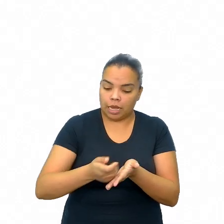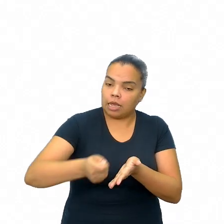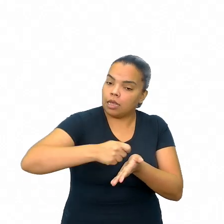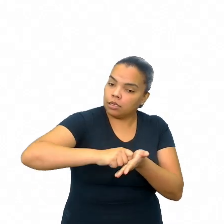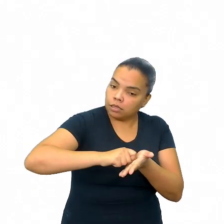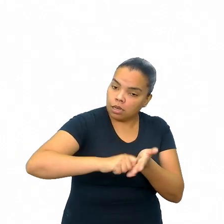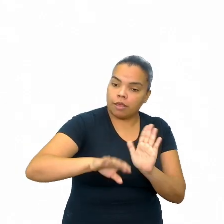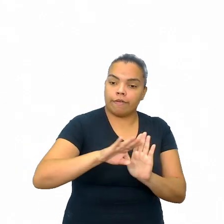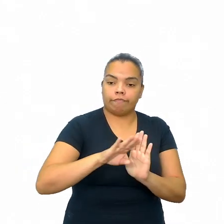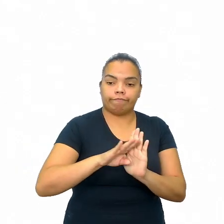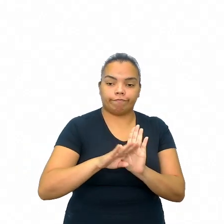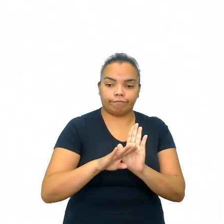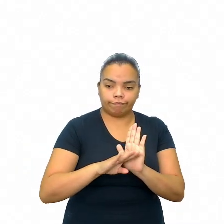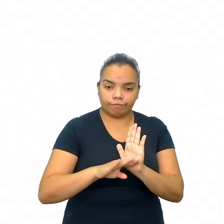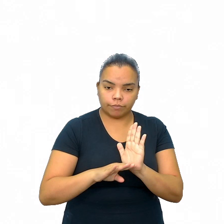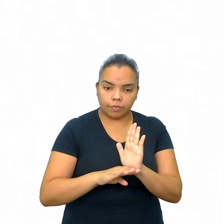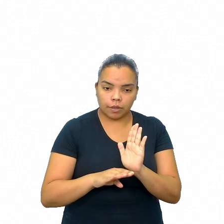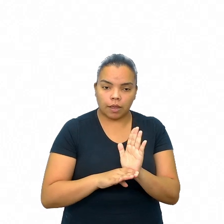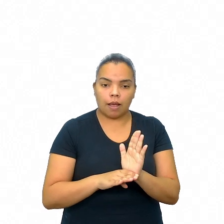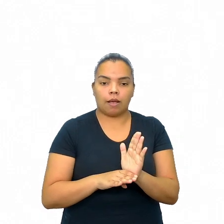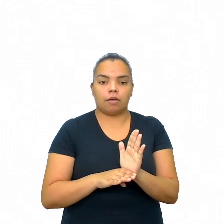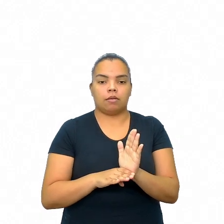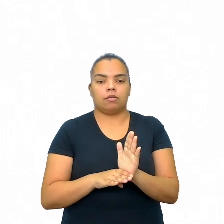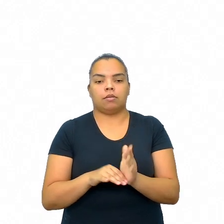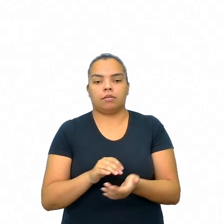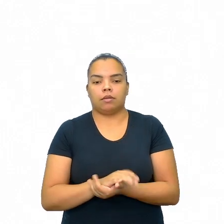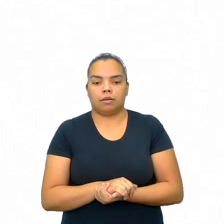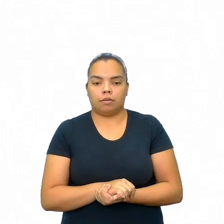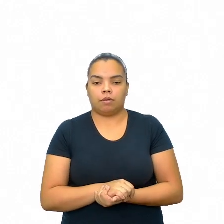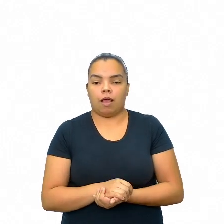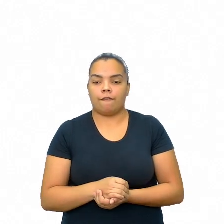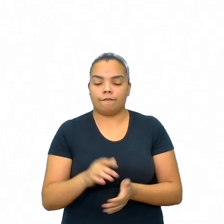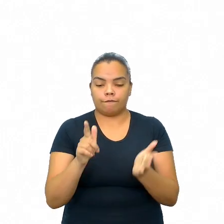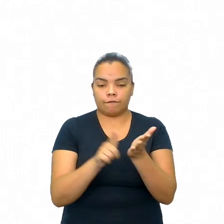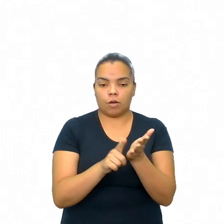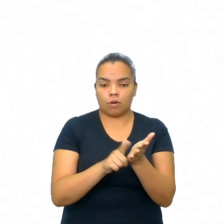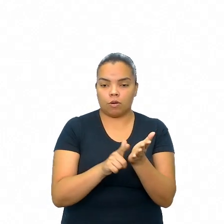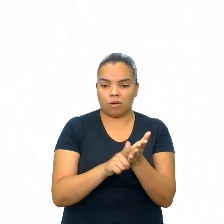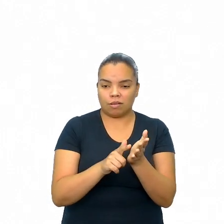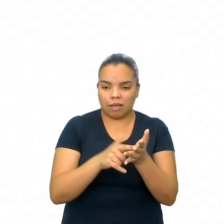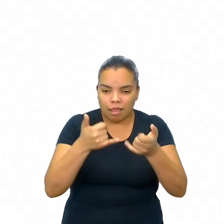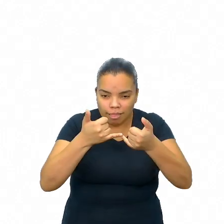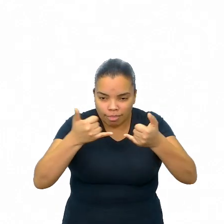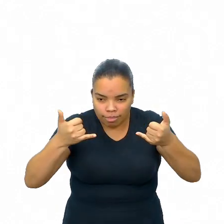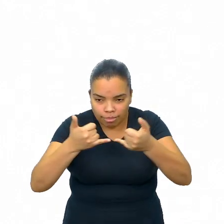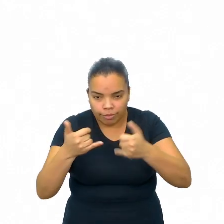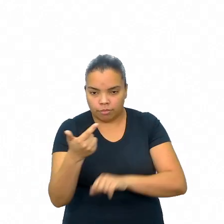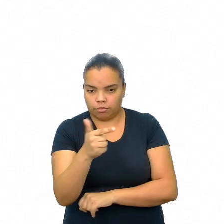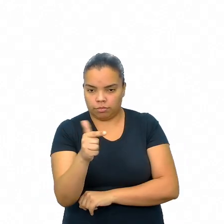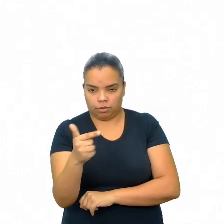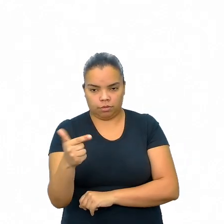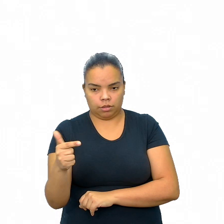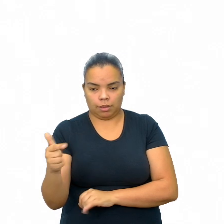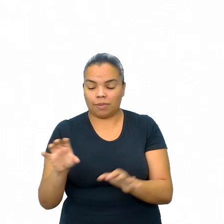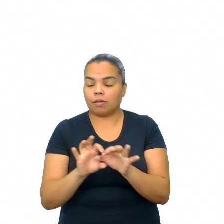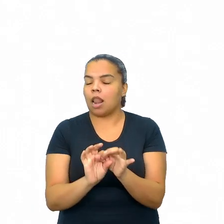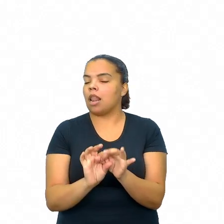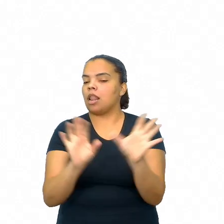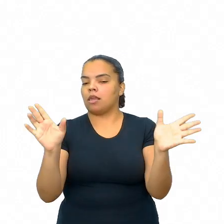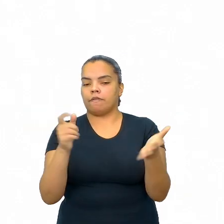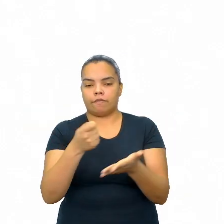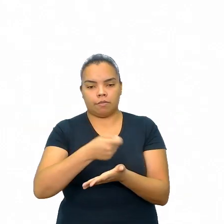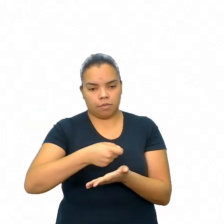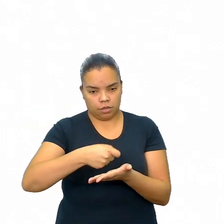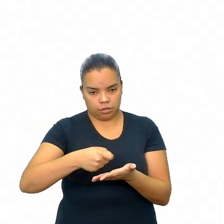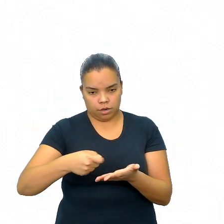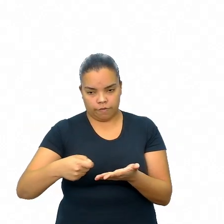ditada. Essa folha precisa ser sem pauta, para que os estudantes tenham liberdade para escrever. Alguns